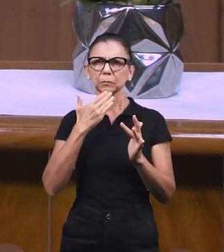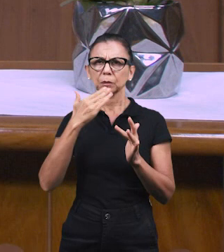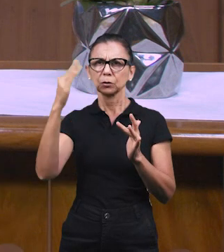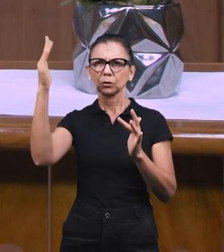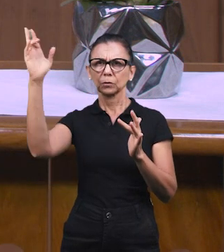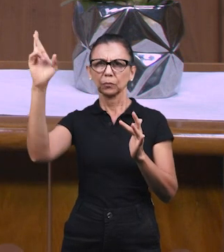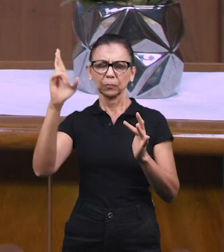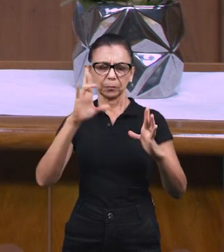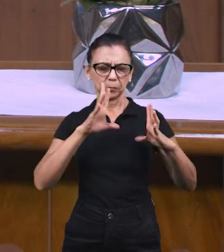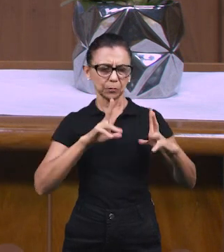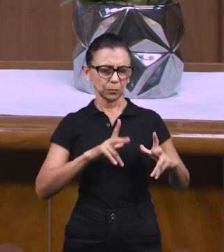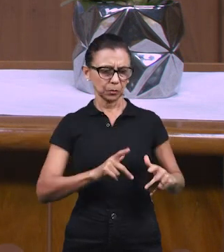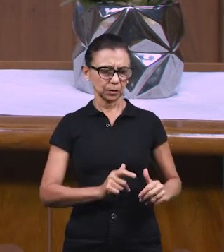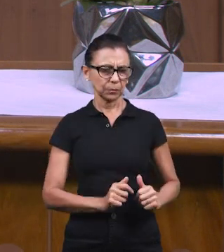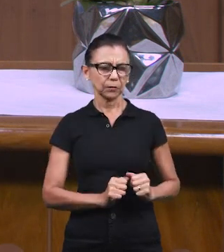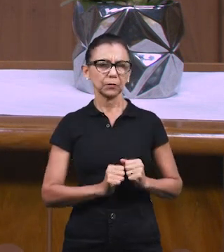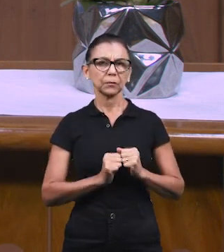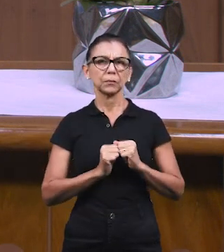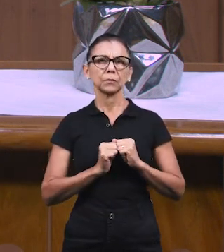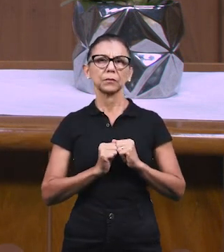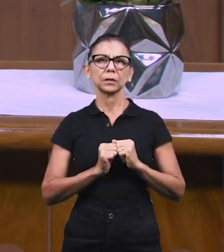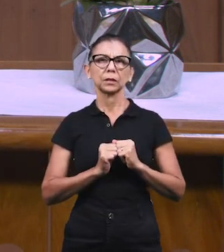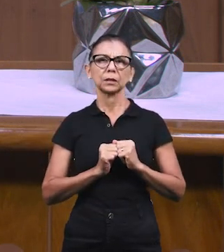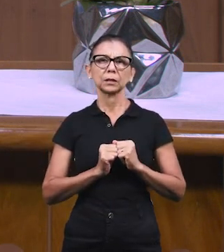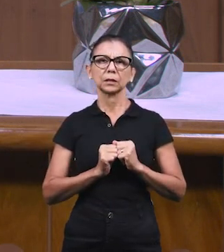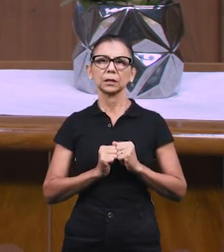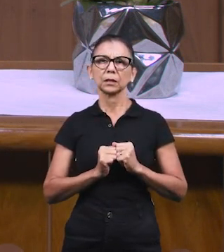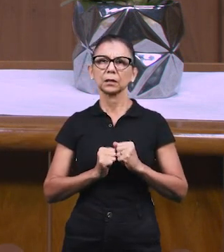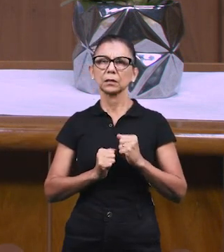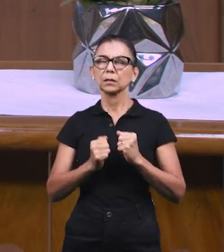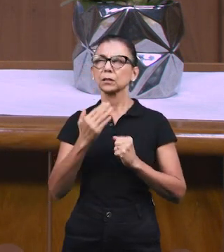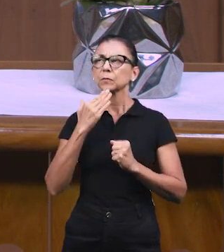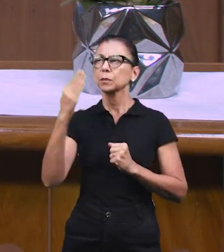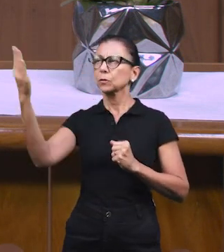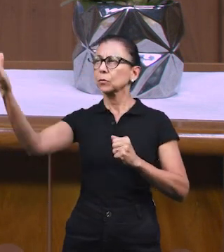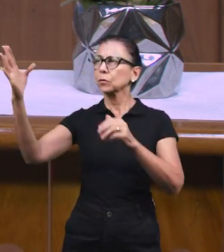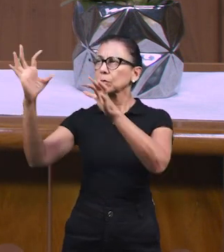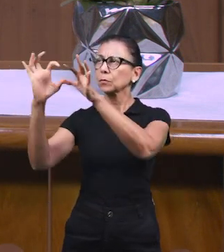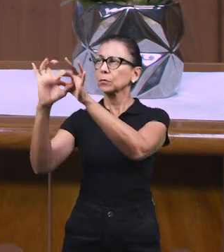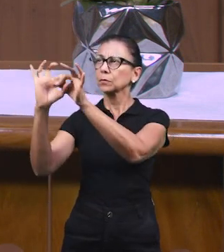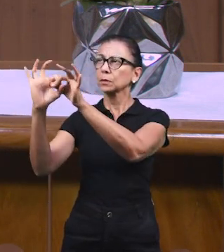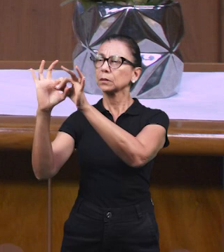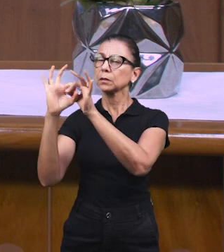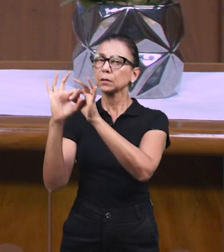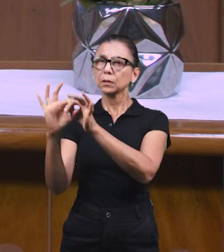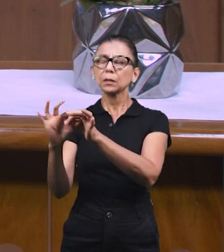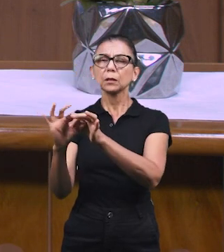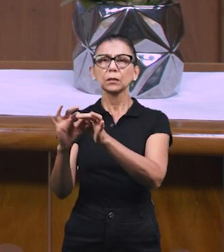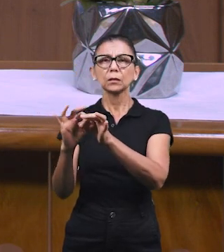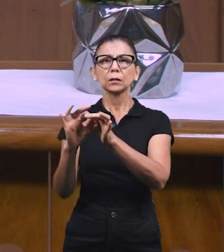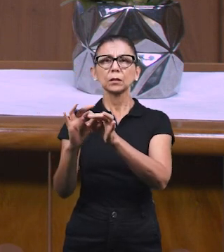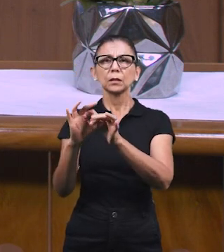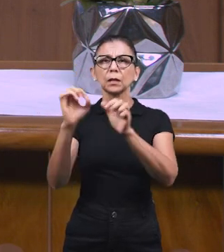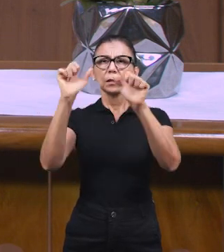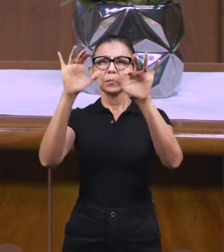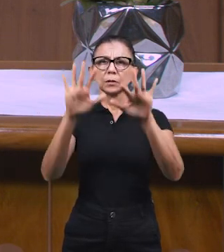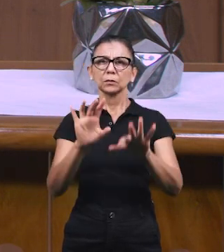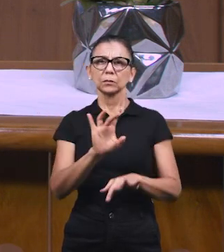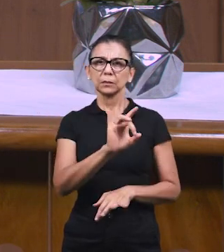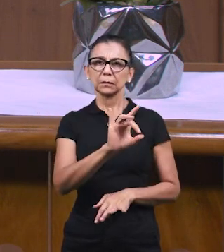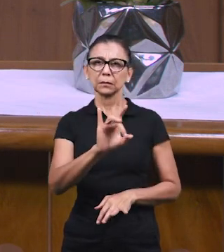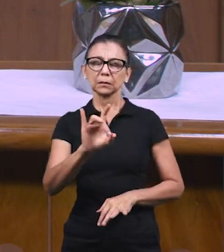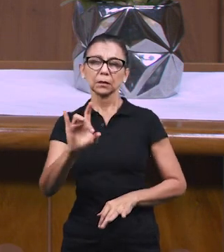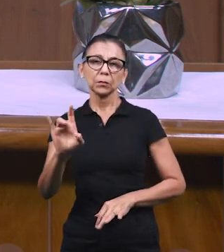Purifica as nossas vidas, restabeleça a nossa comunhão contigo, que a Tua bênção esteja sobre